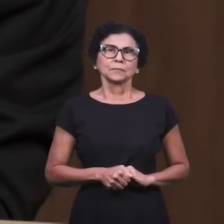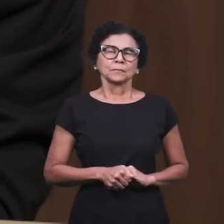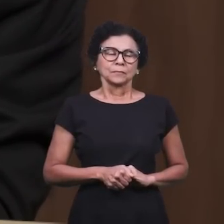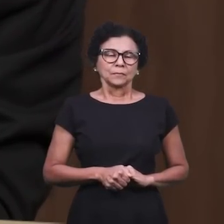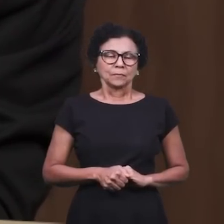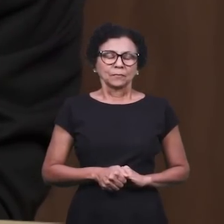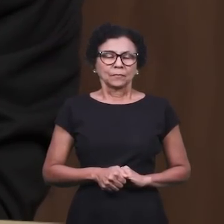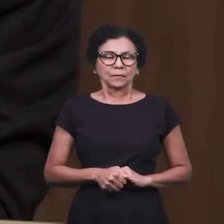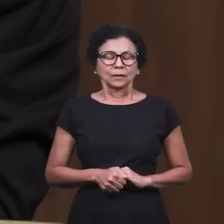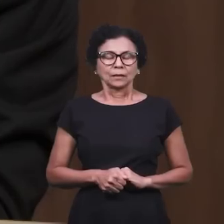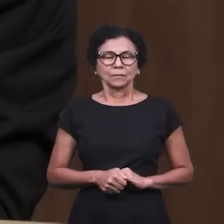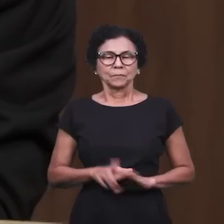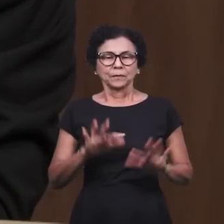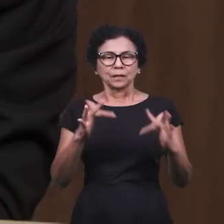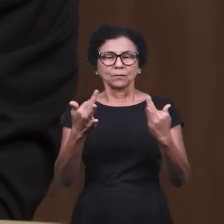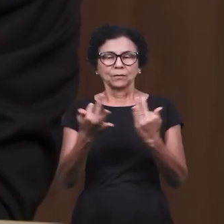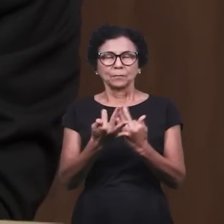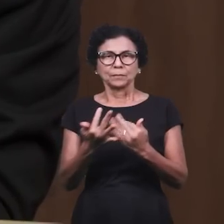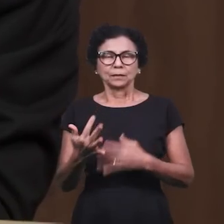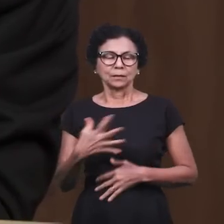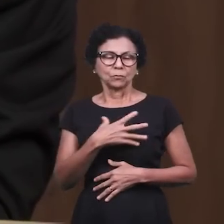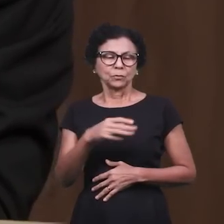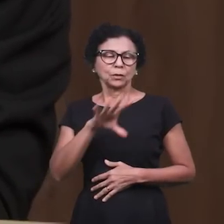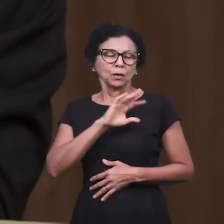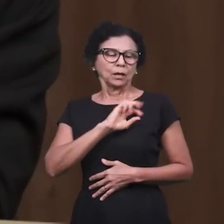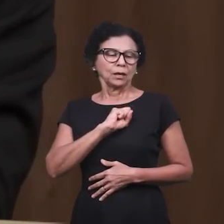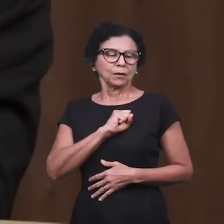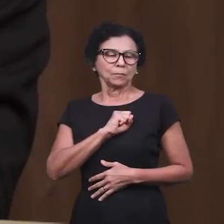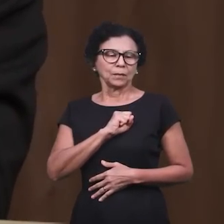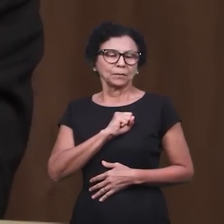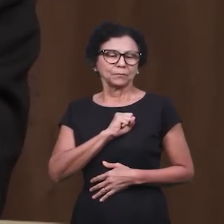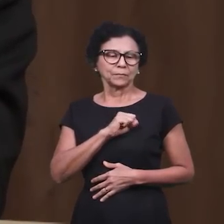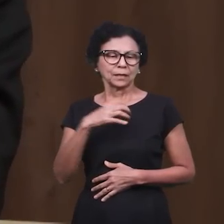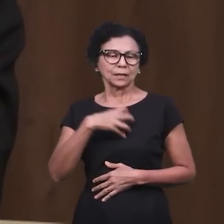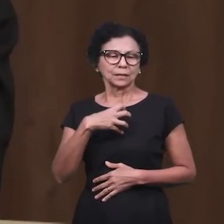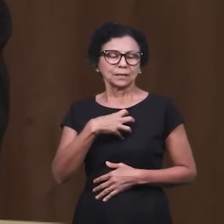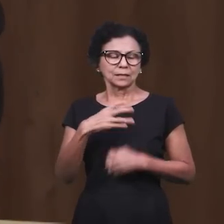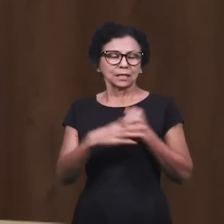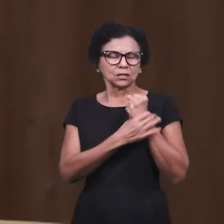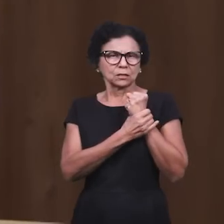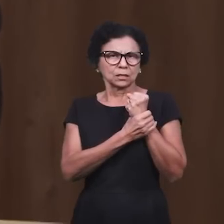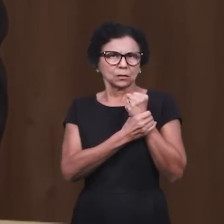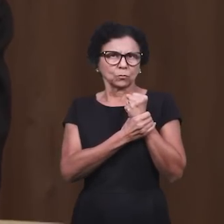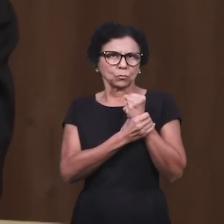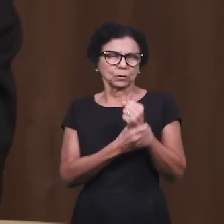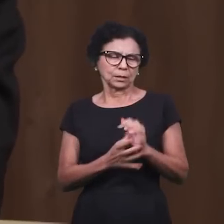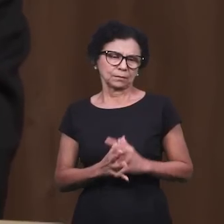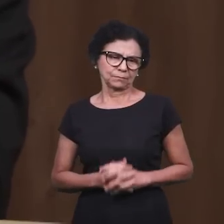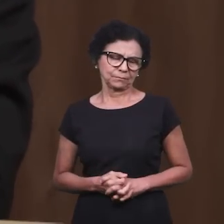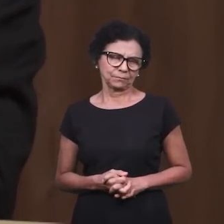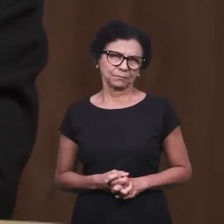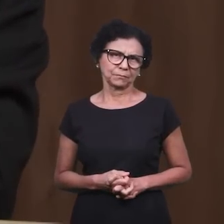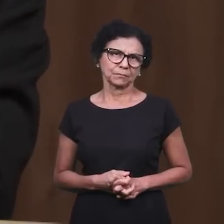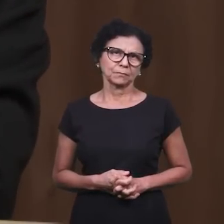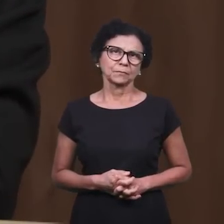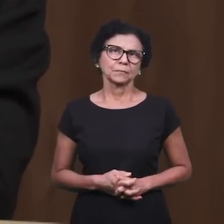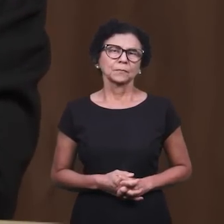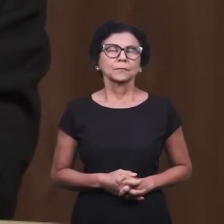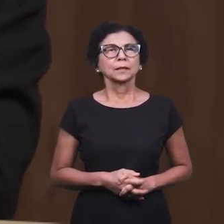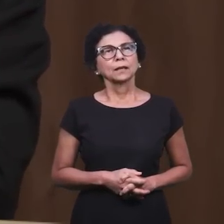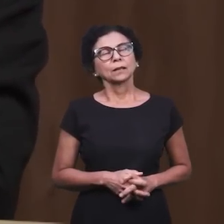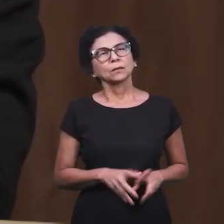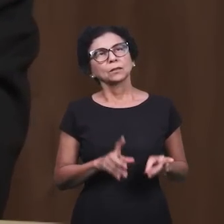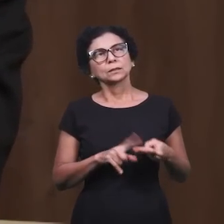amada, geralmente ela é uma criança segura, porque ela não se torna uma criança carente, uma presa fácil. Uhum. Uma